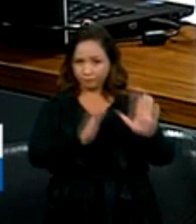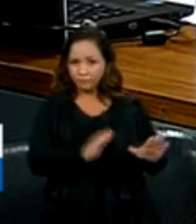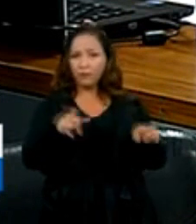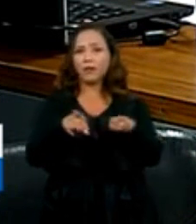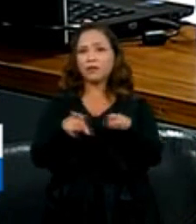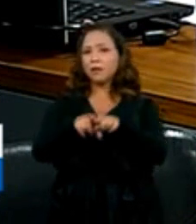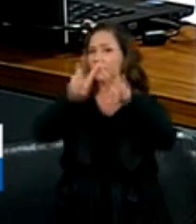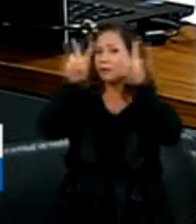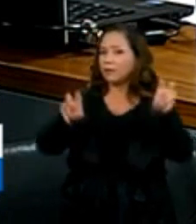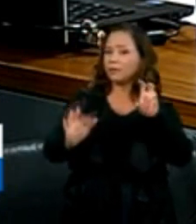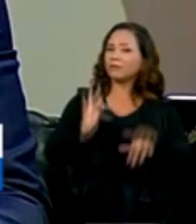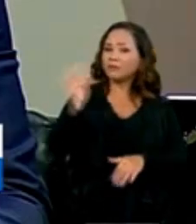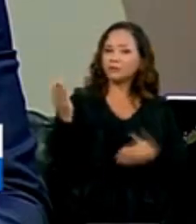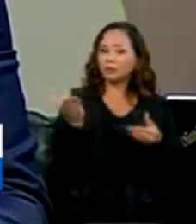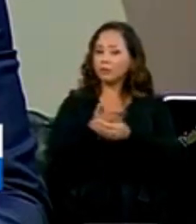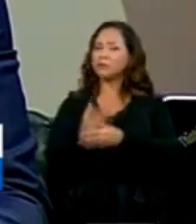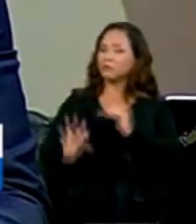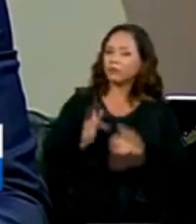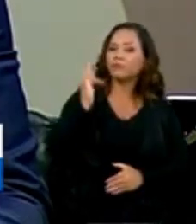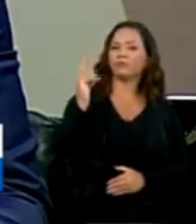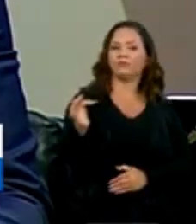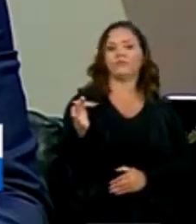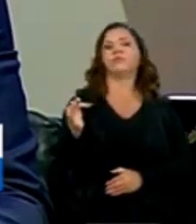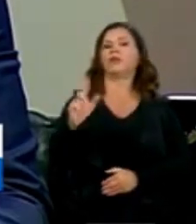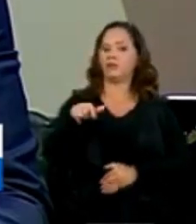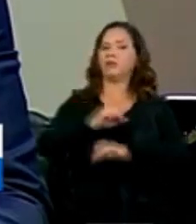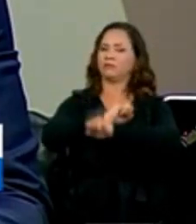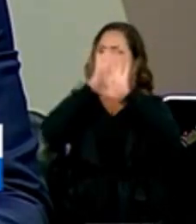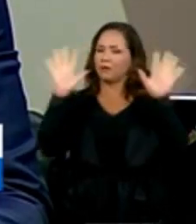Cristiano Zanin pode ficar por quase 30 anos como membro da Suprema Corte.